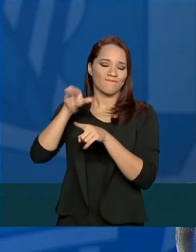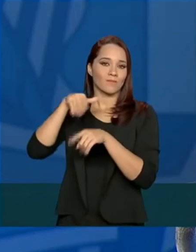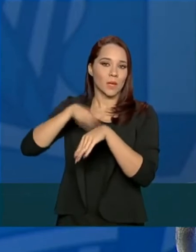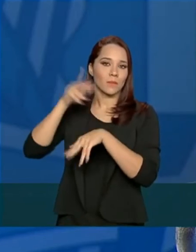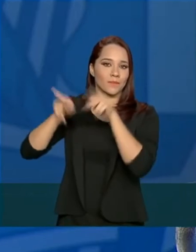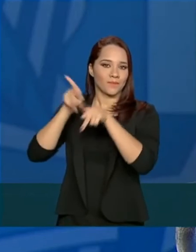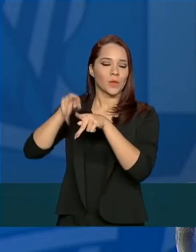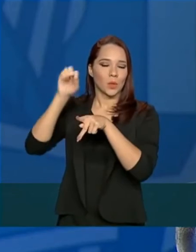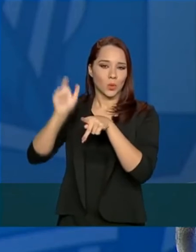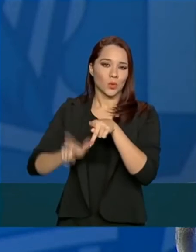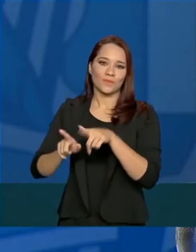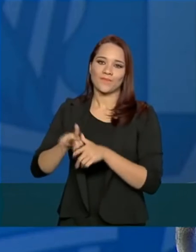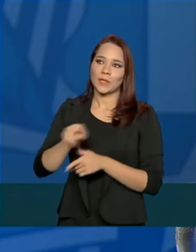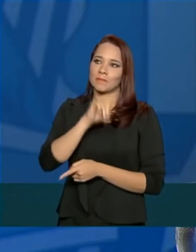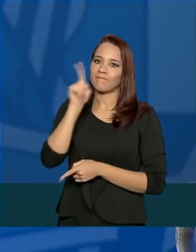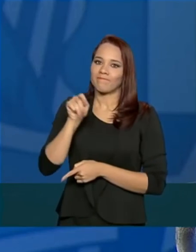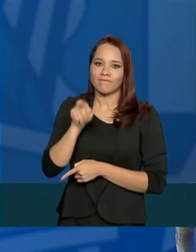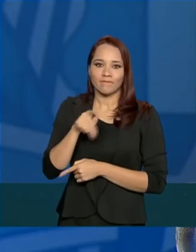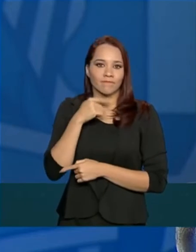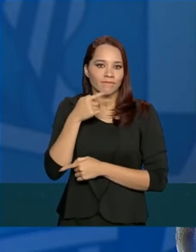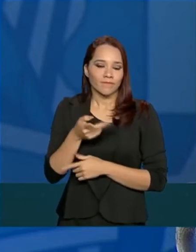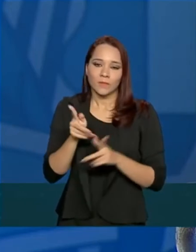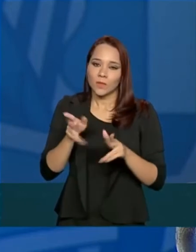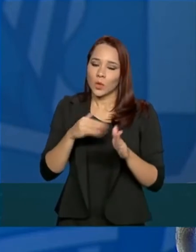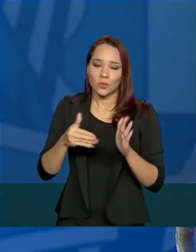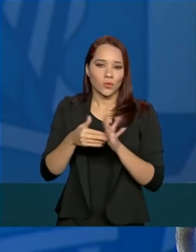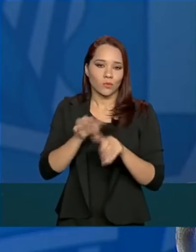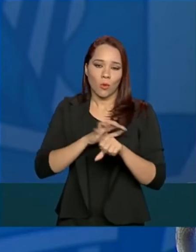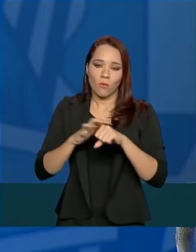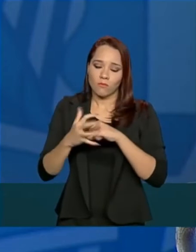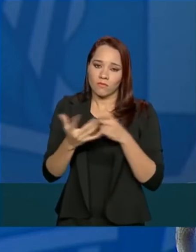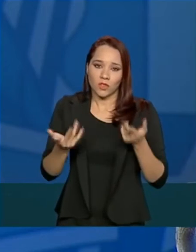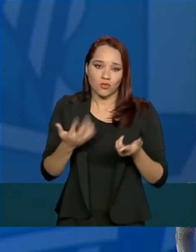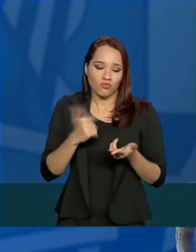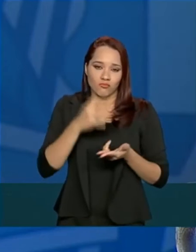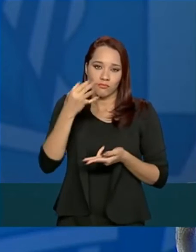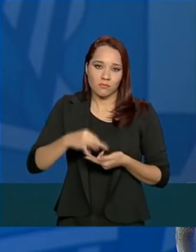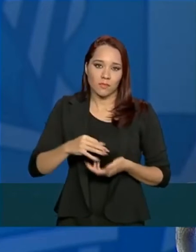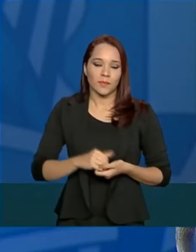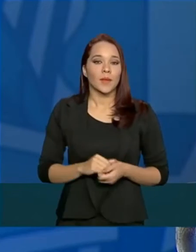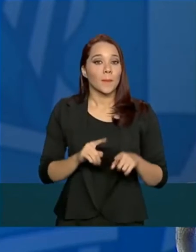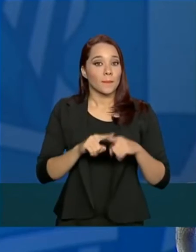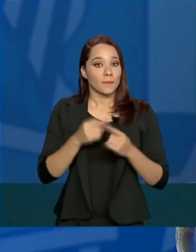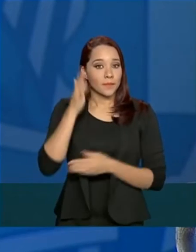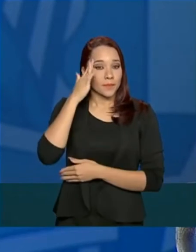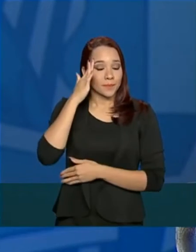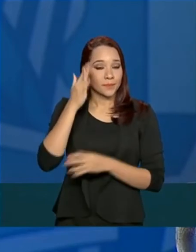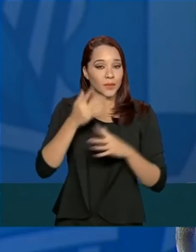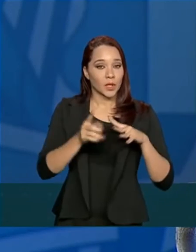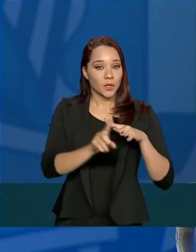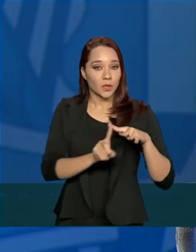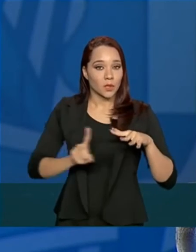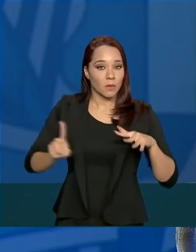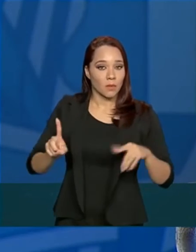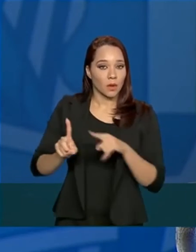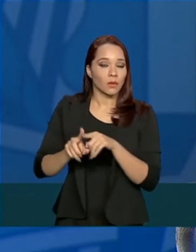Isso ainda é uma incerteza, como praticamente tudo do Covid que aconteceu até agora. Mas é sabido que medidas de distanciamento